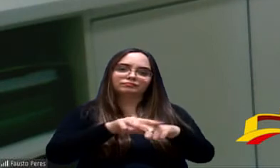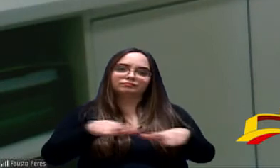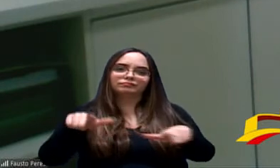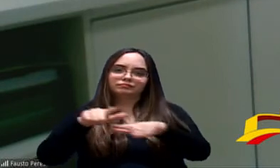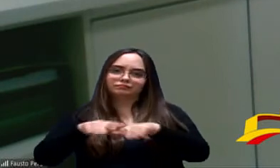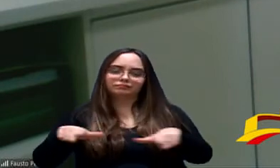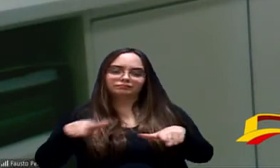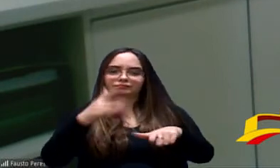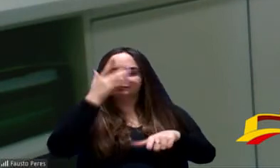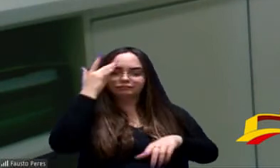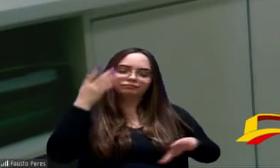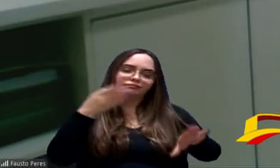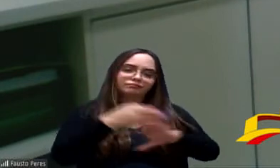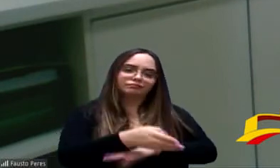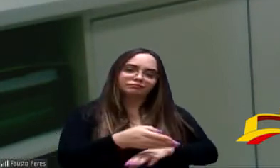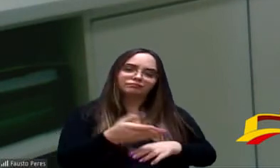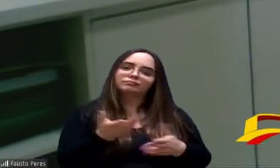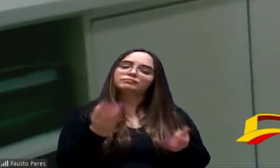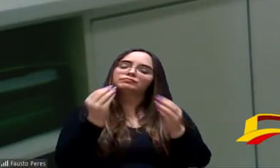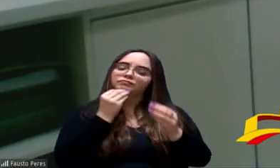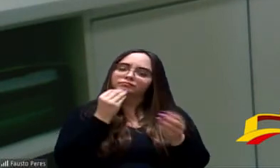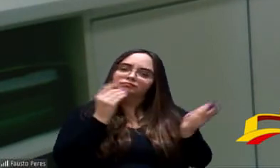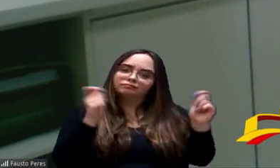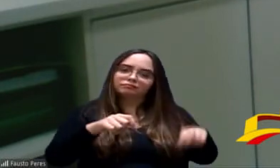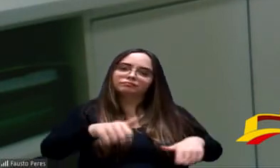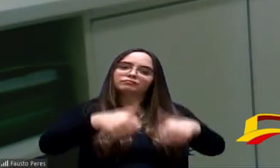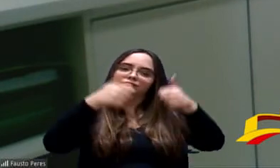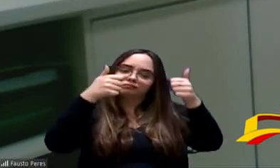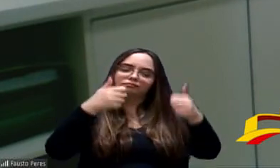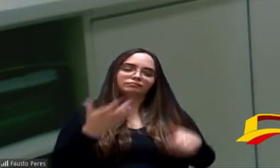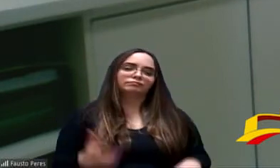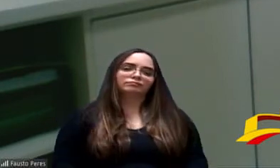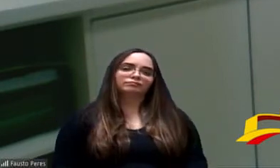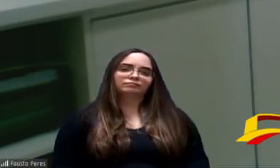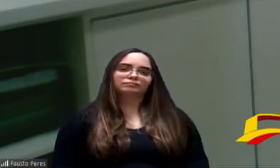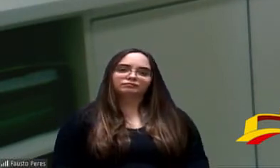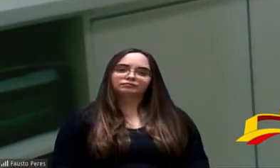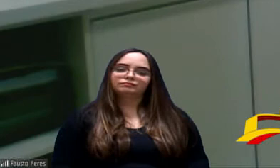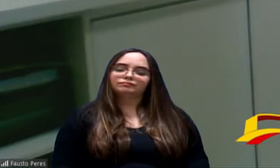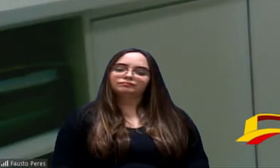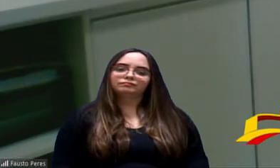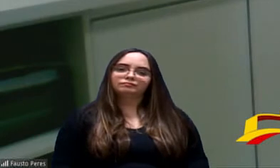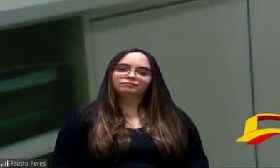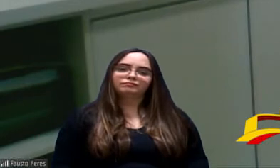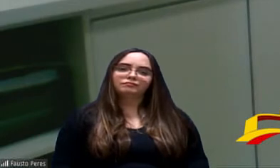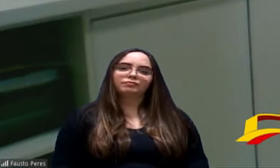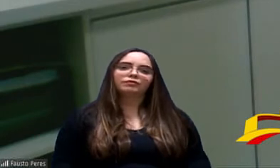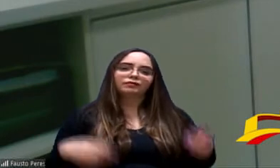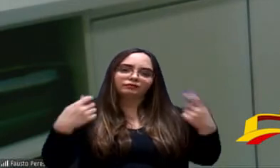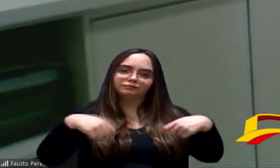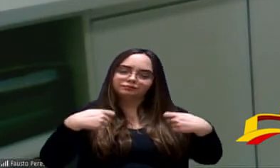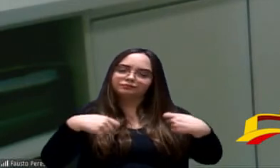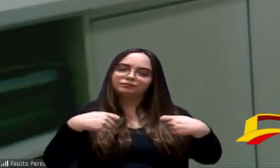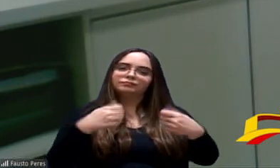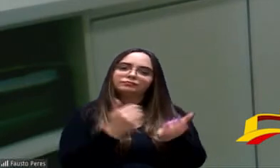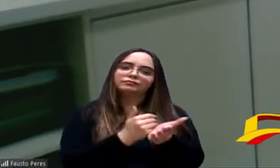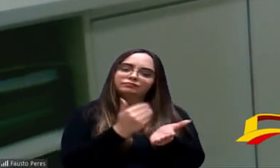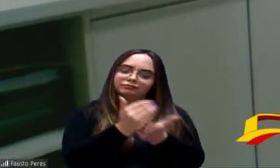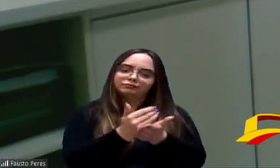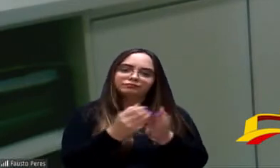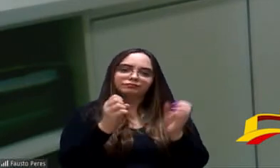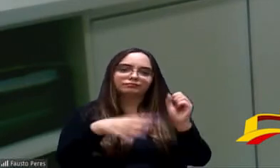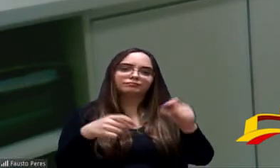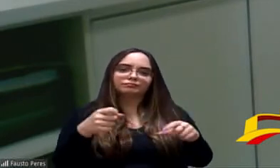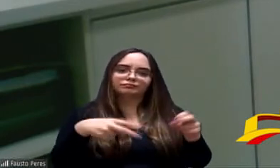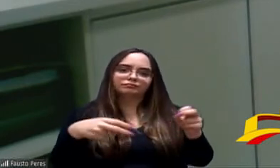disponíveis aí para ser feito alguma melhoria, levar benefício e qualidade de vida para a população, tem que existir com mais celeridade, entendeu?